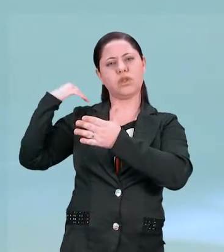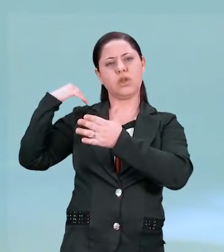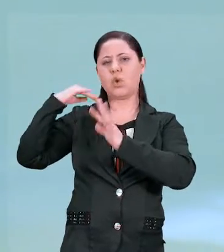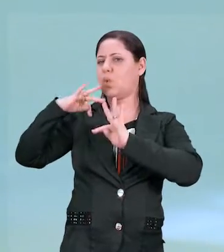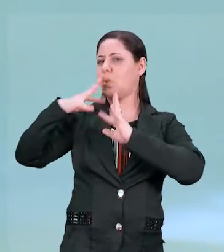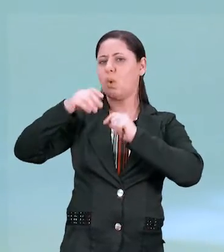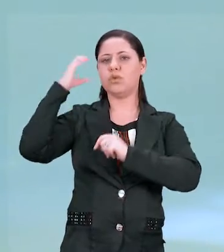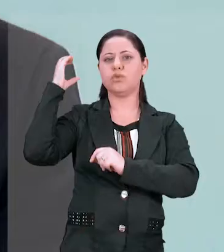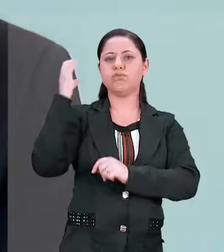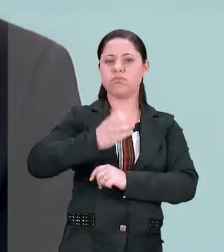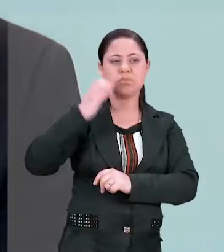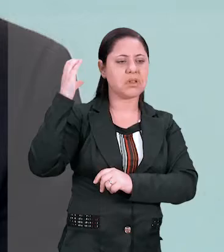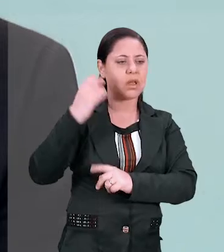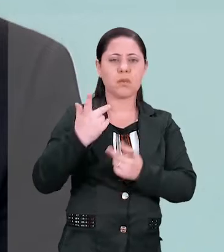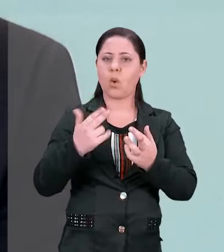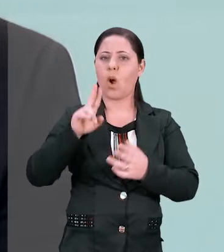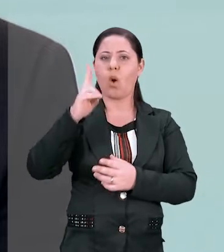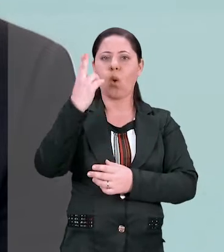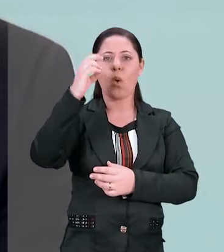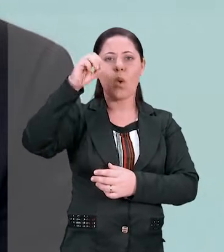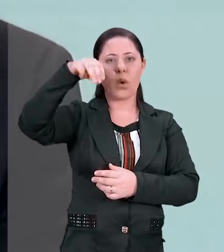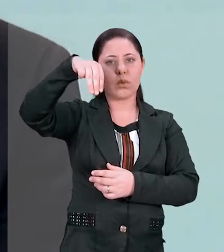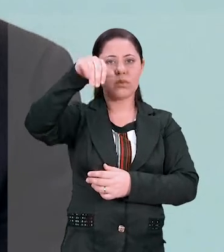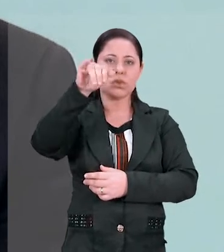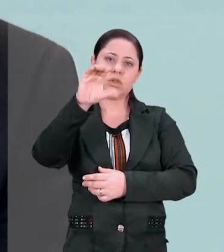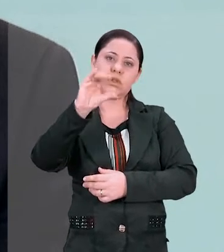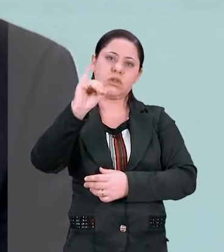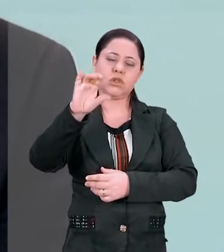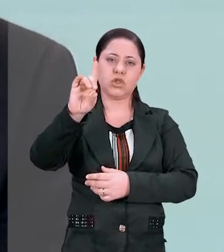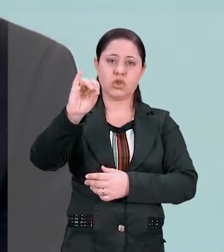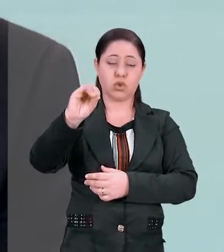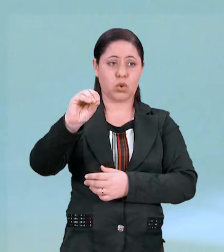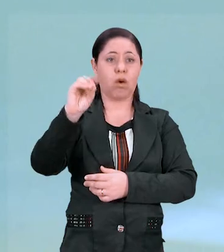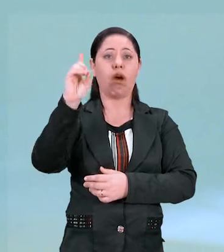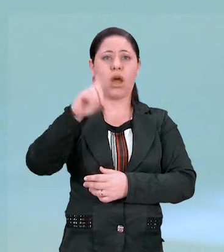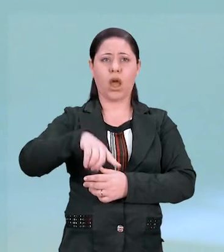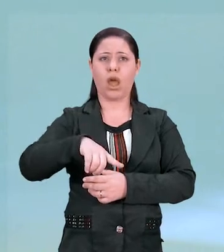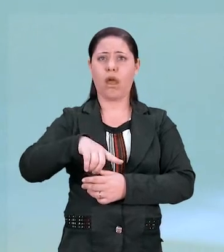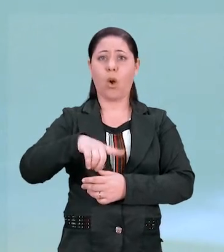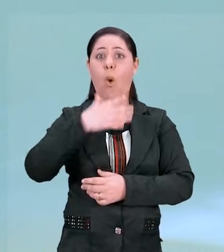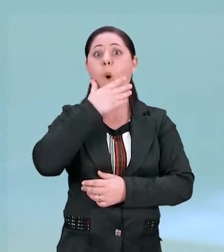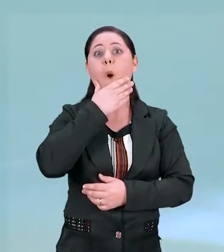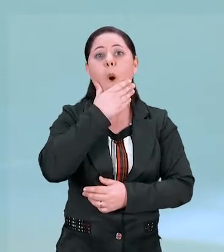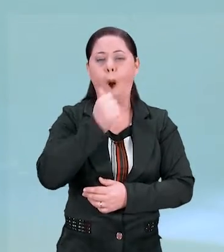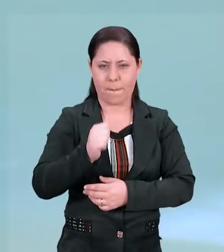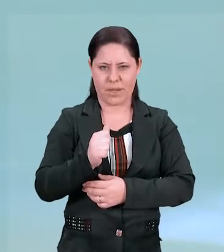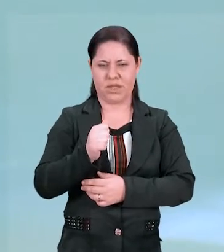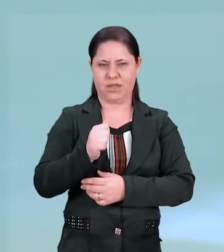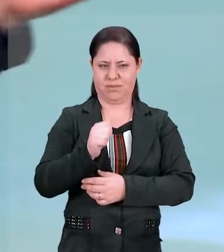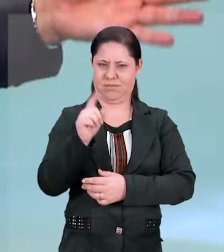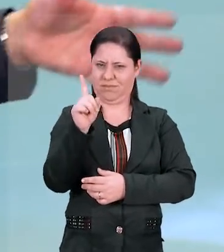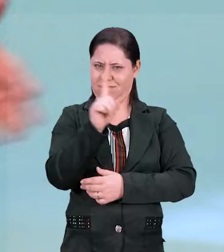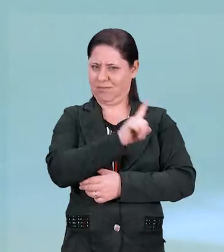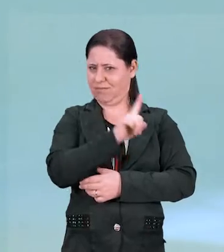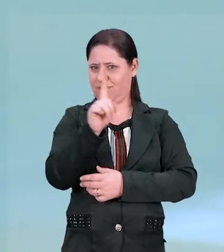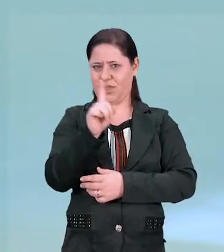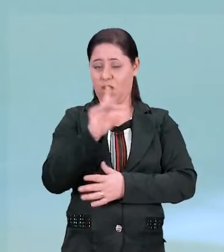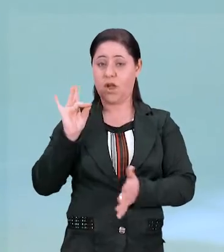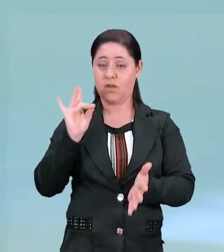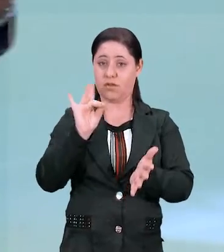no rol dos homicídios, né? E tem muita gente que às vezes pensa que homicídio está associado a homem. Na